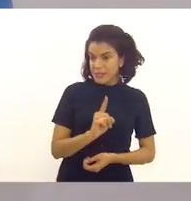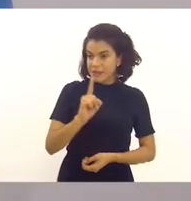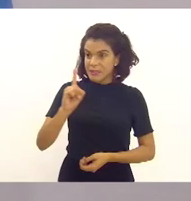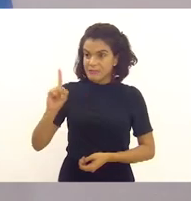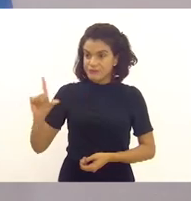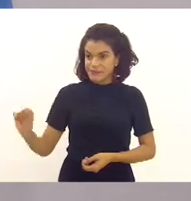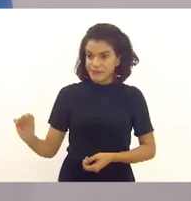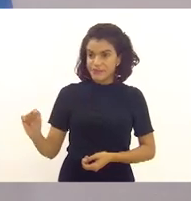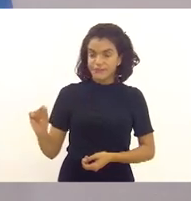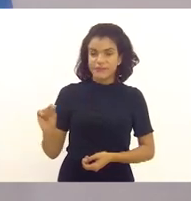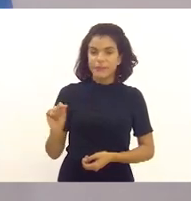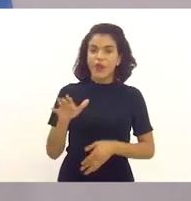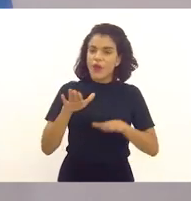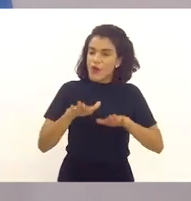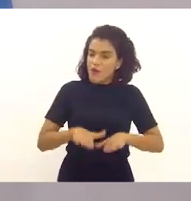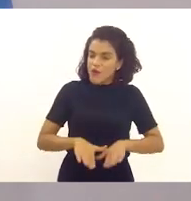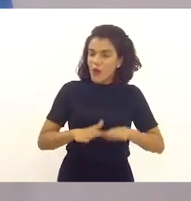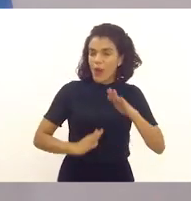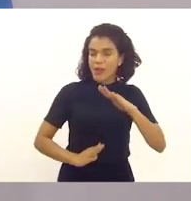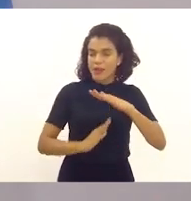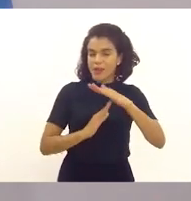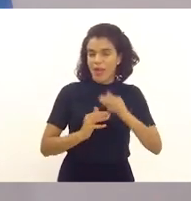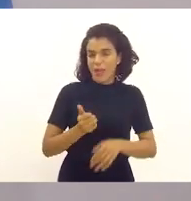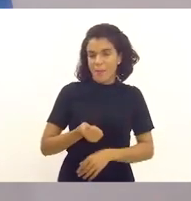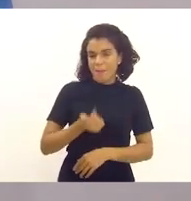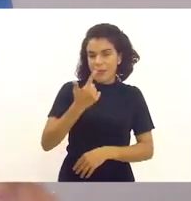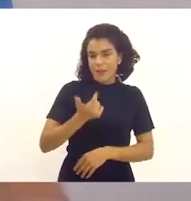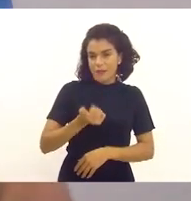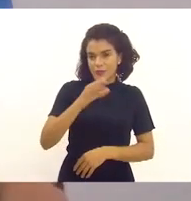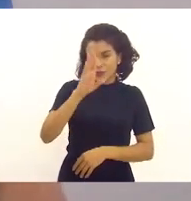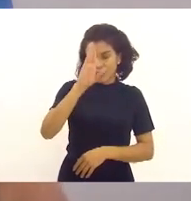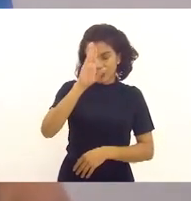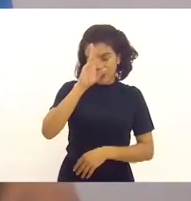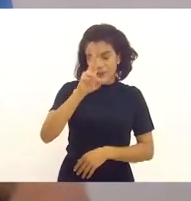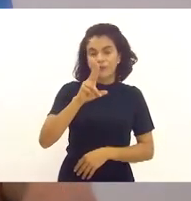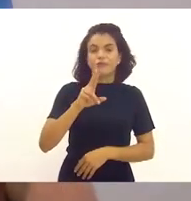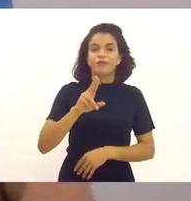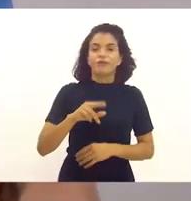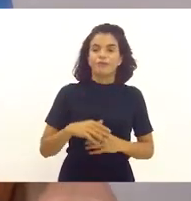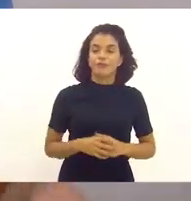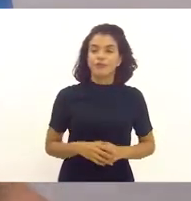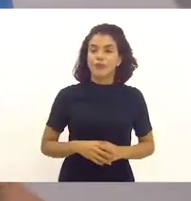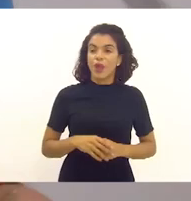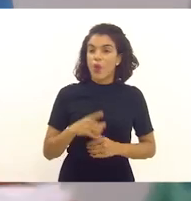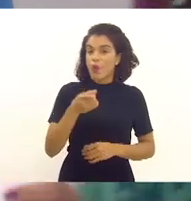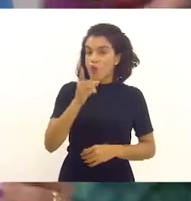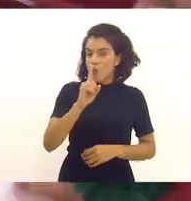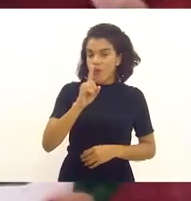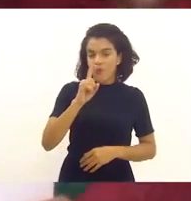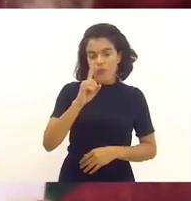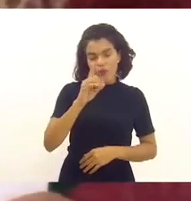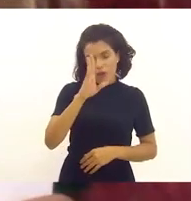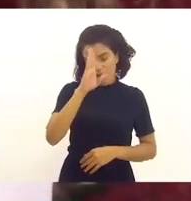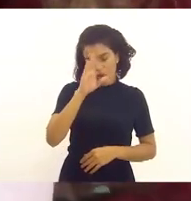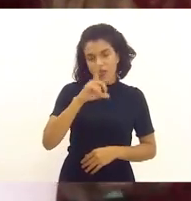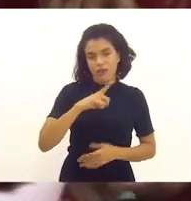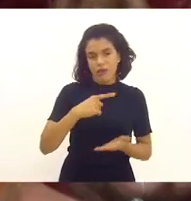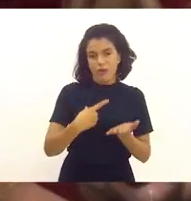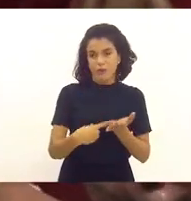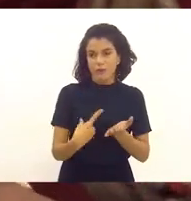eu fico mais um pouquinho até meio-dia eu posso ficar depois eu tenho que eu tenho uma hora Tá bom então muito obrigada